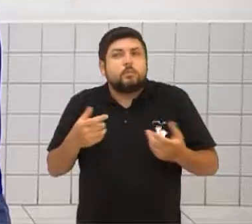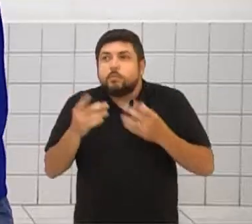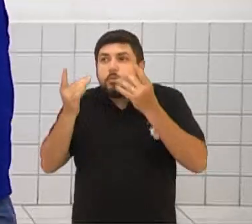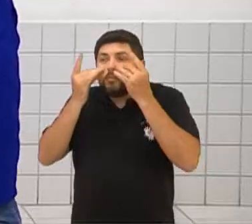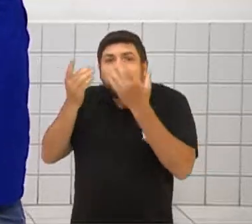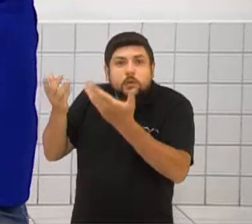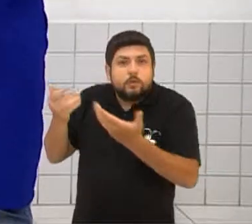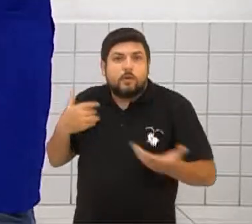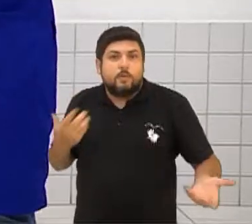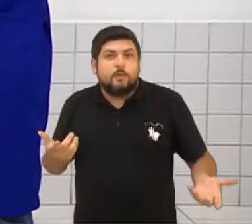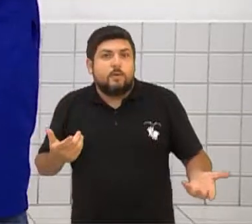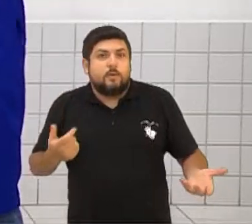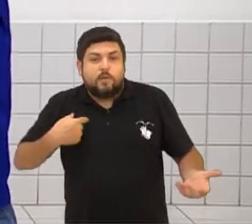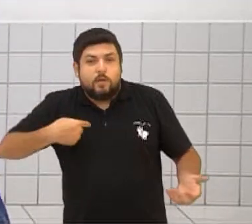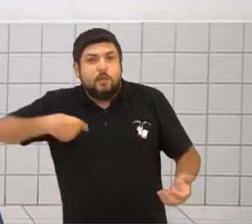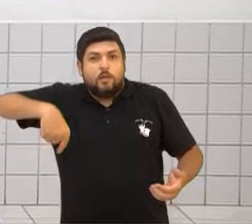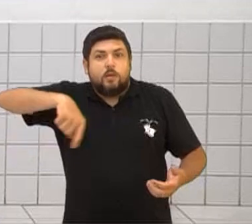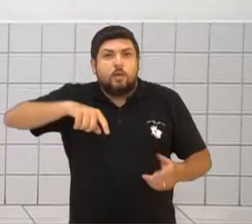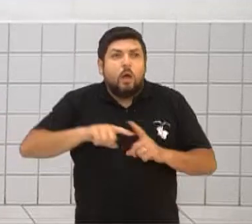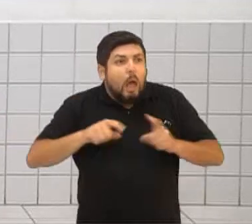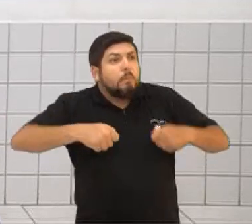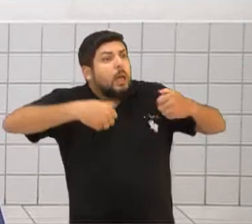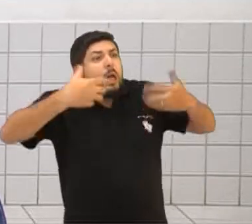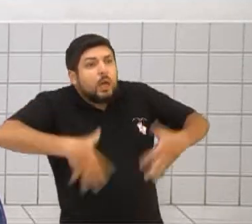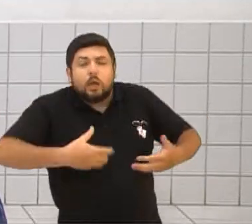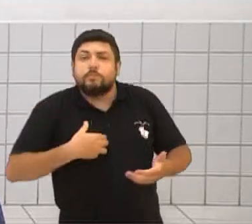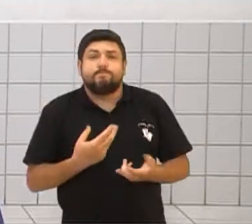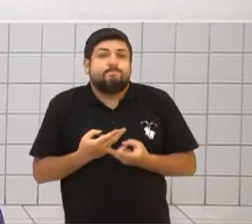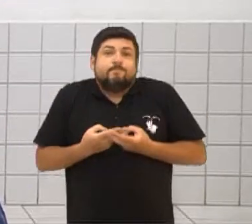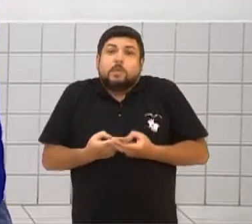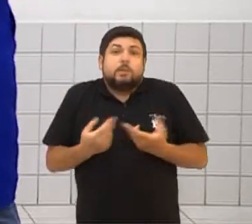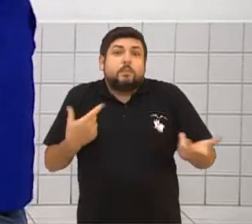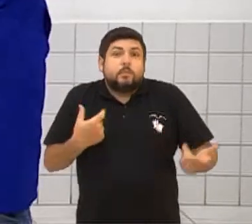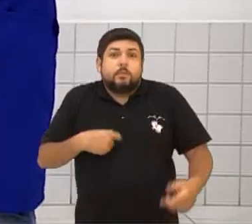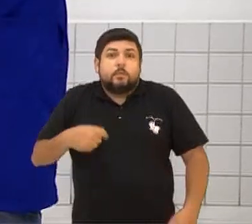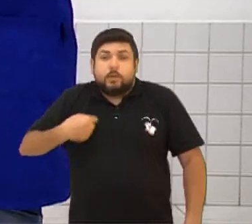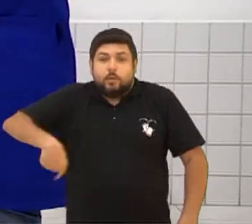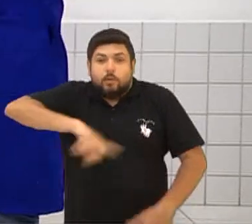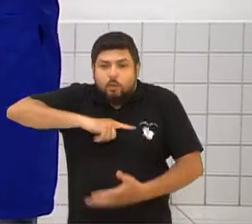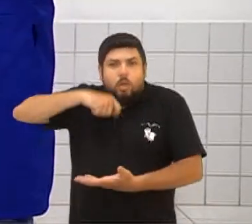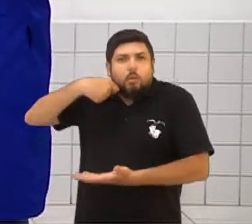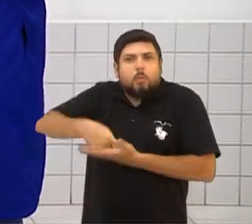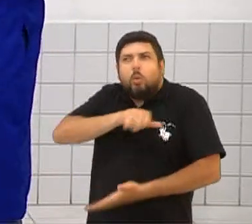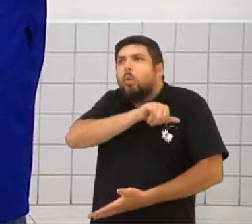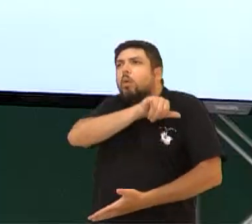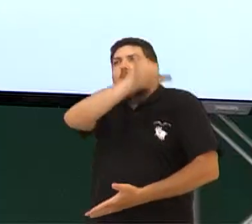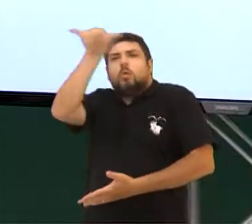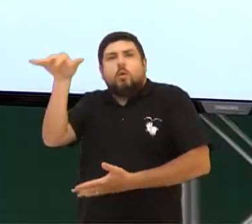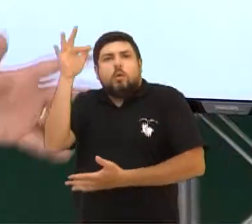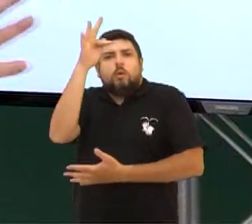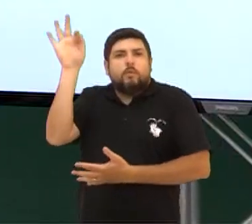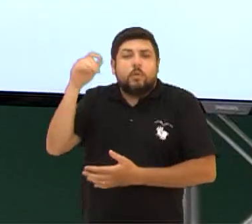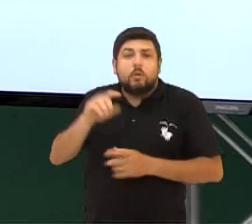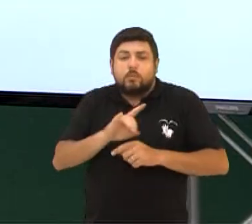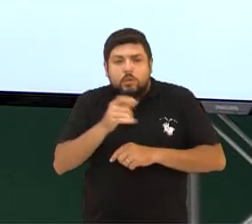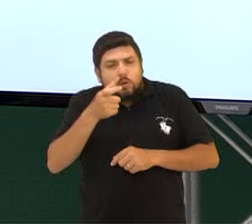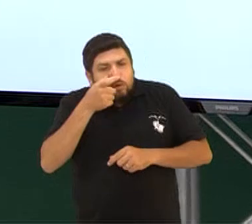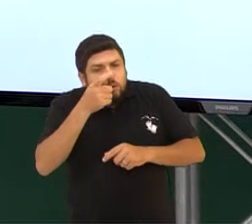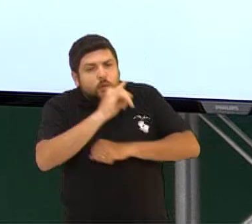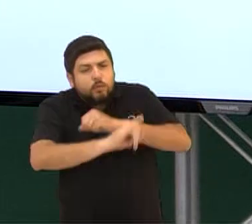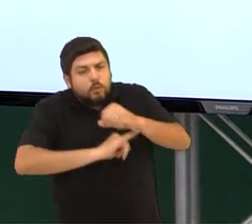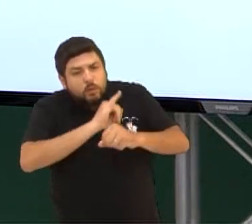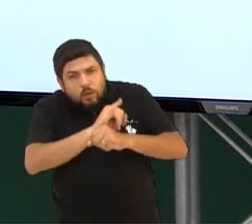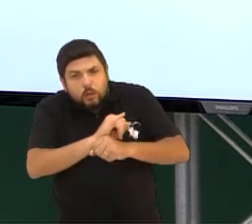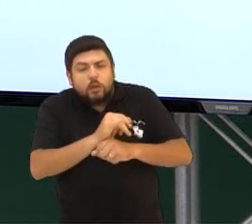não temos dinheiro para ir para Paris. A gente só vai ver a Mona Lisa pelo Google Imagens, né? Exatamente. Então a gente vê a Mona Lisa pela internet e por documentários